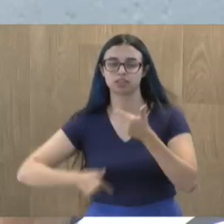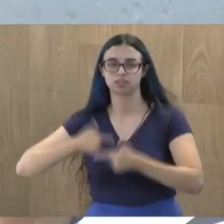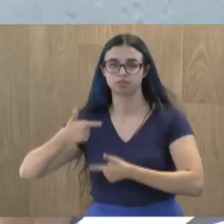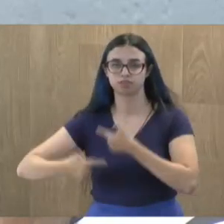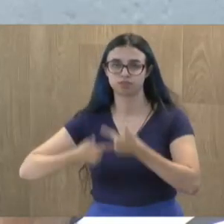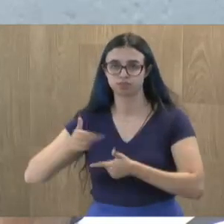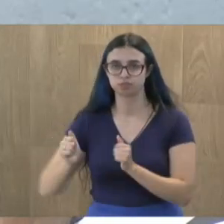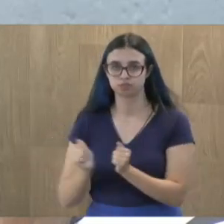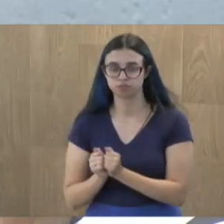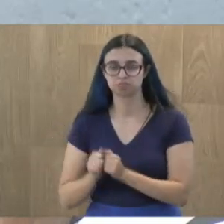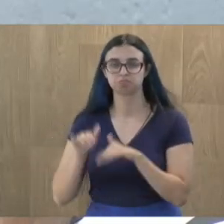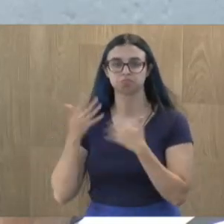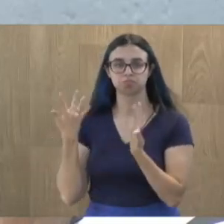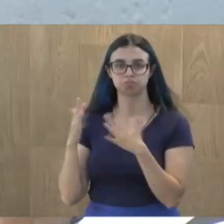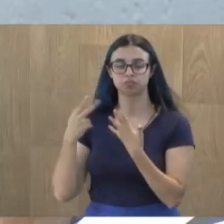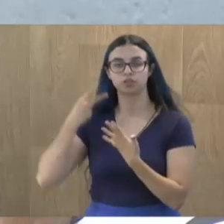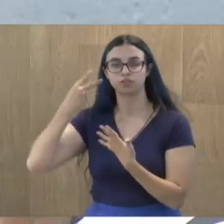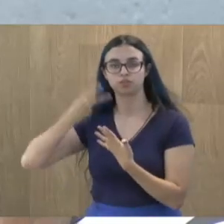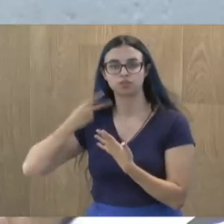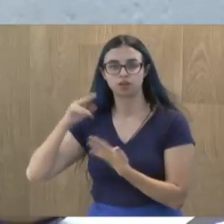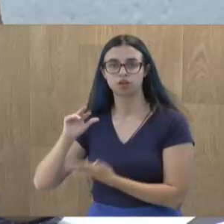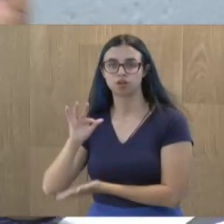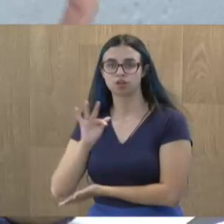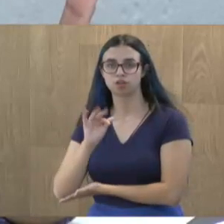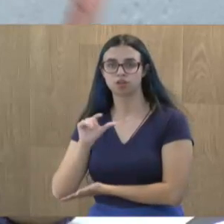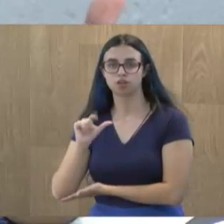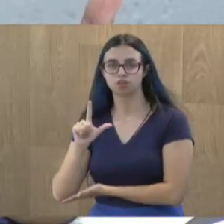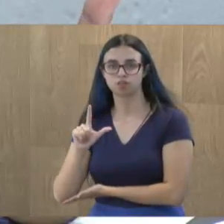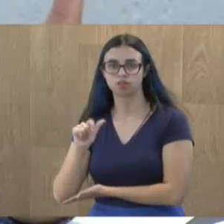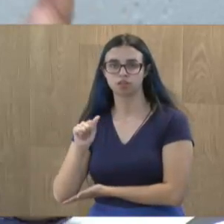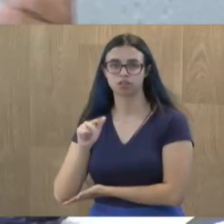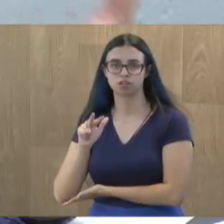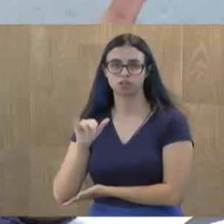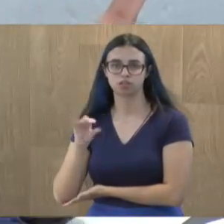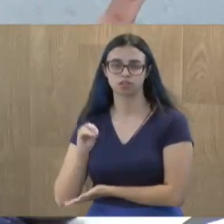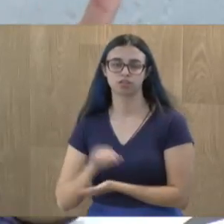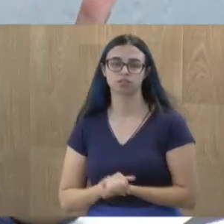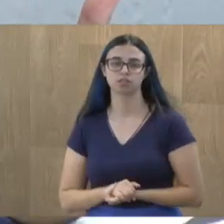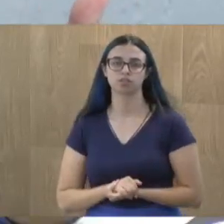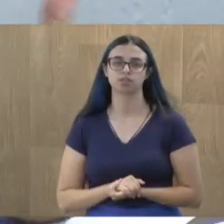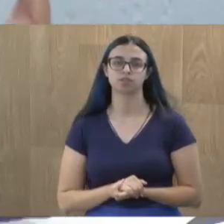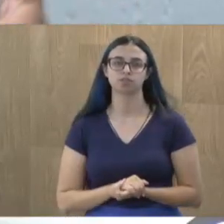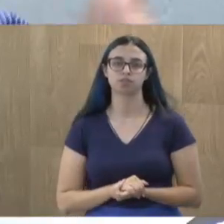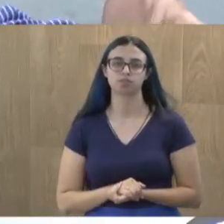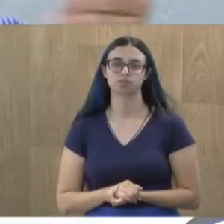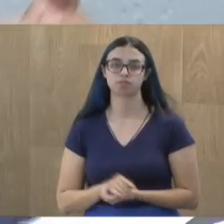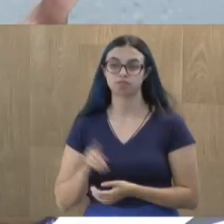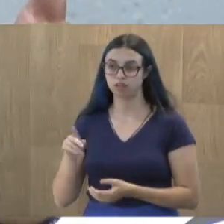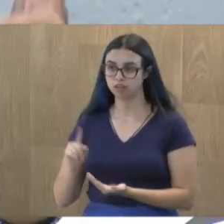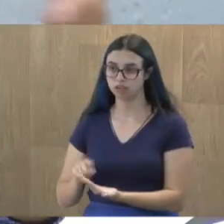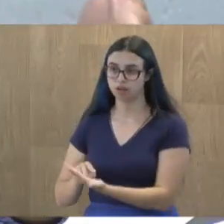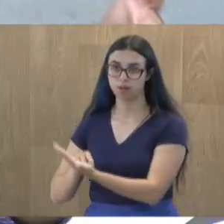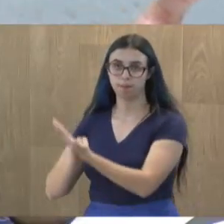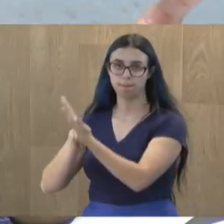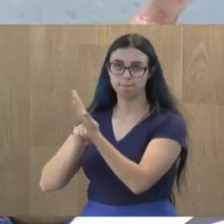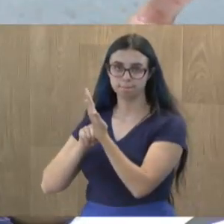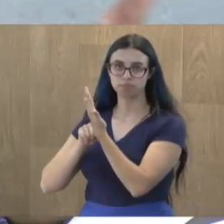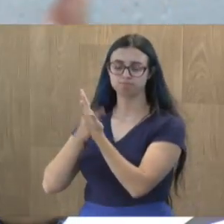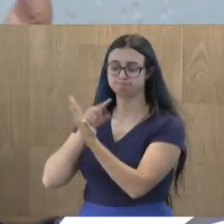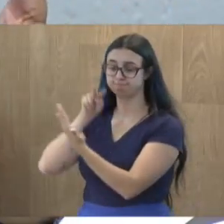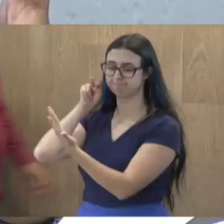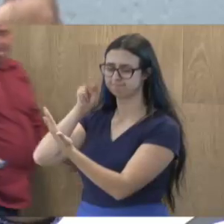parabeniza o vereador Flávio Marra pelo empenho lá, que ele me mostrou, né, que a participação dele